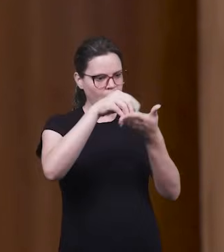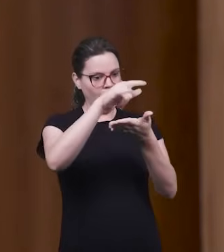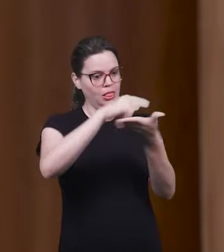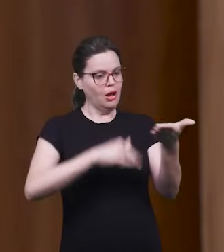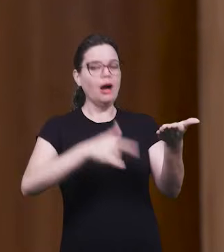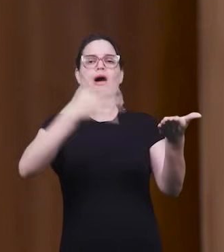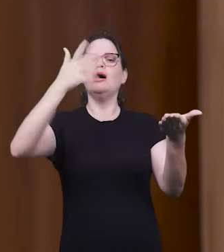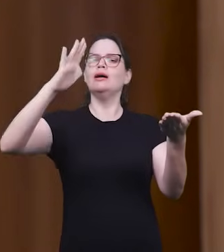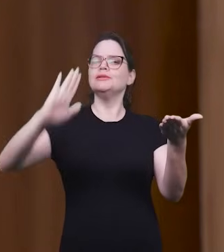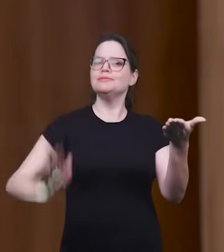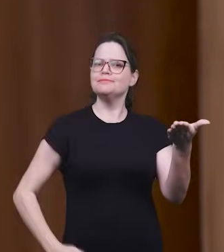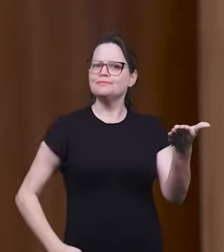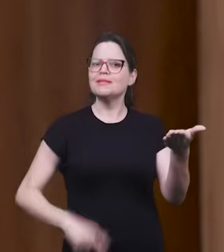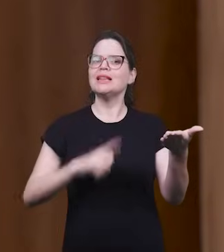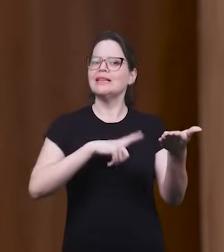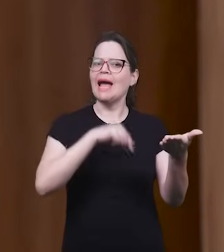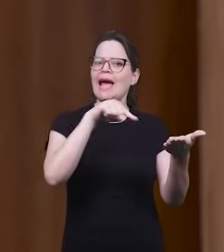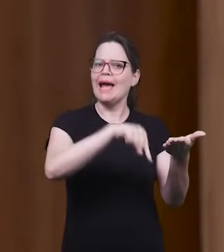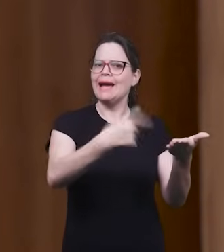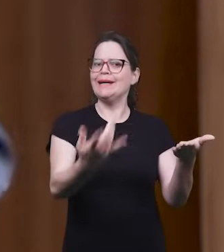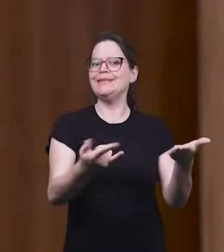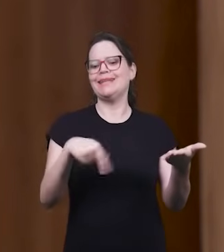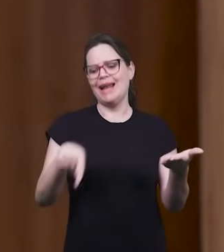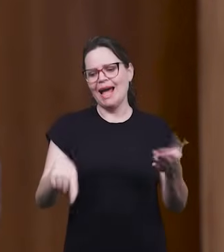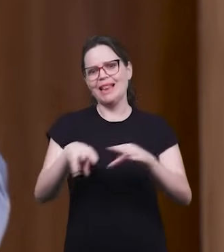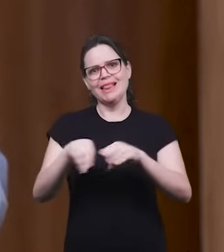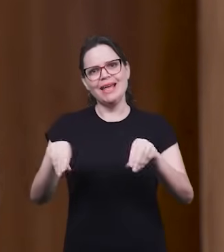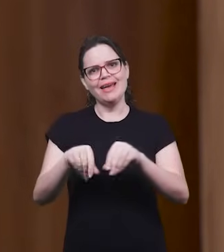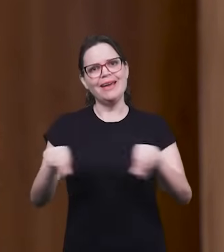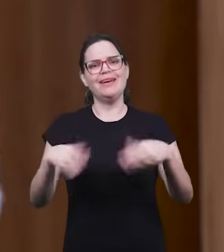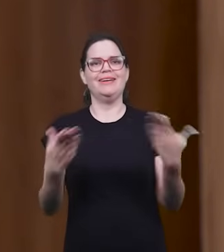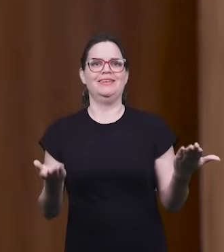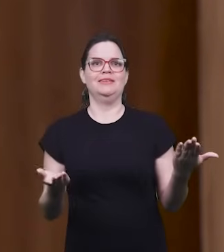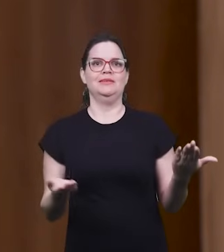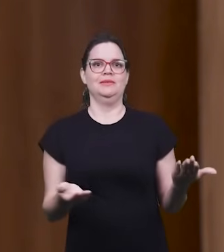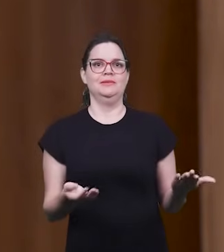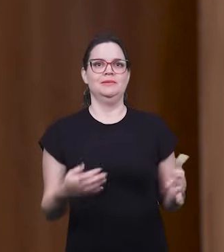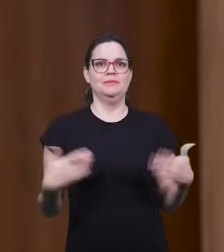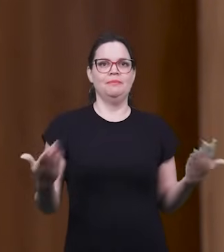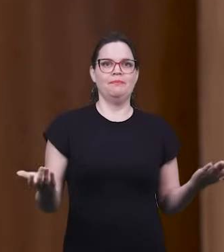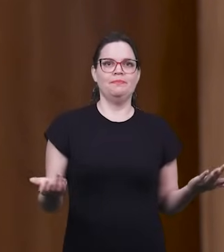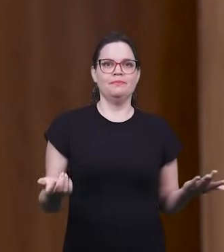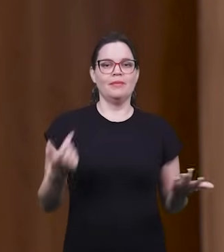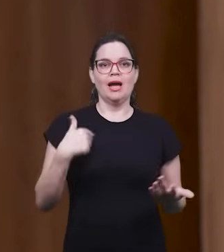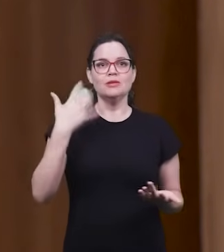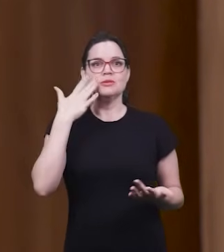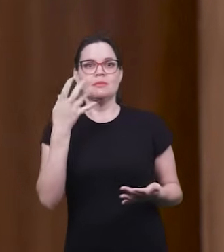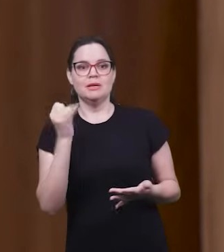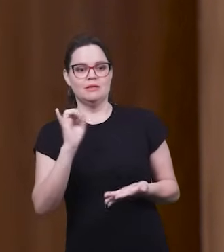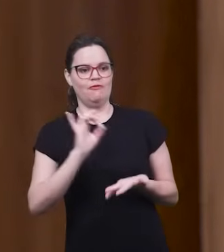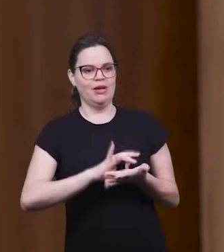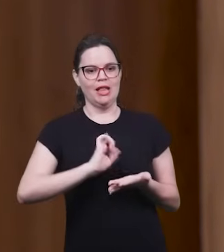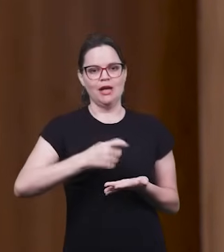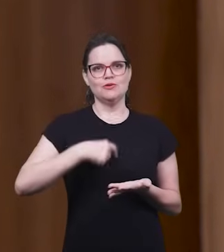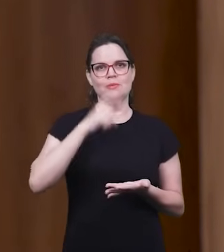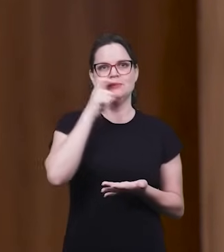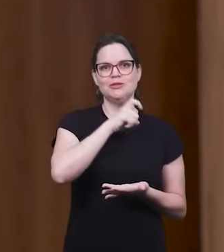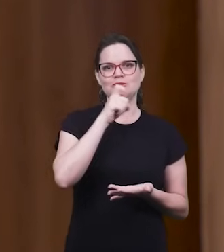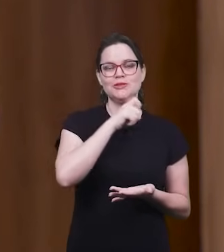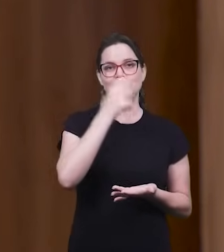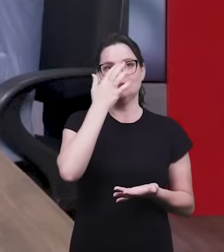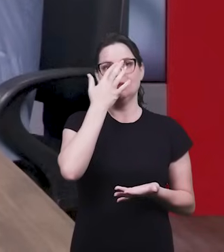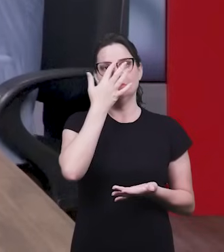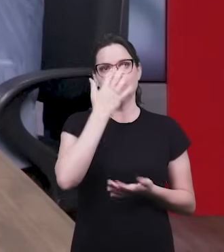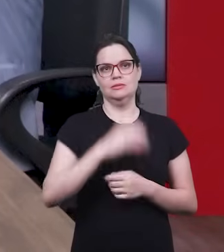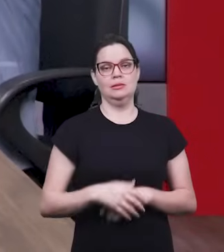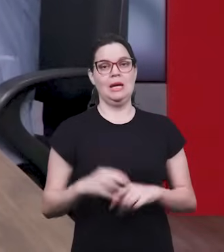tem mesmo. Então, ele ali, que até estava. Você sabia se aquilo era verdade, se era mentira, não é? Mas aí, o